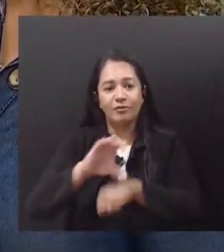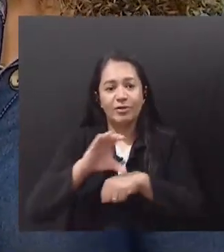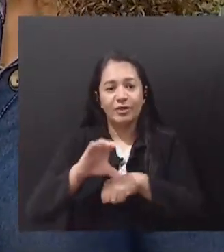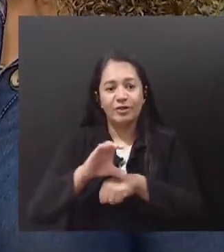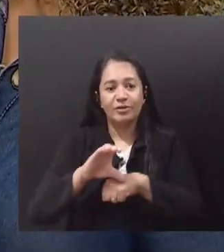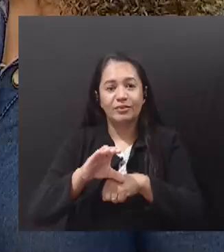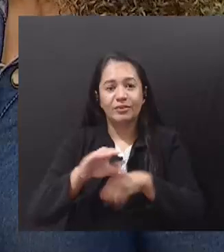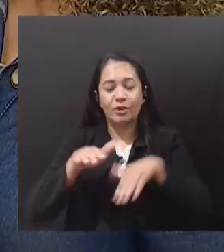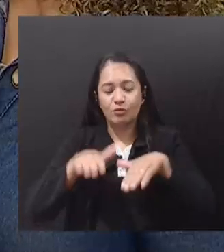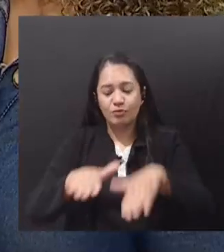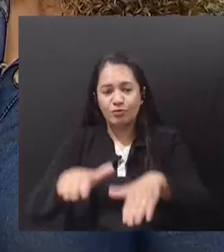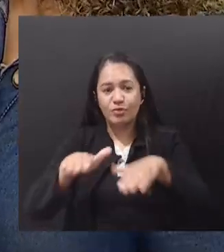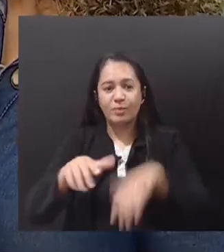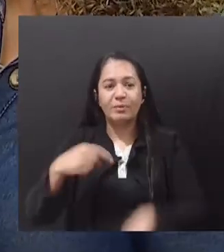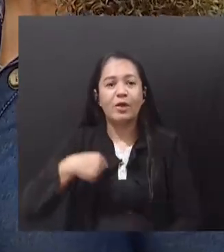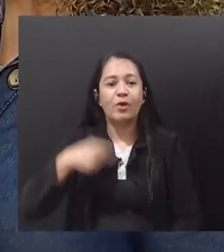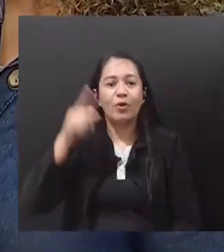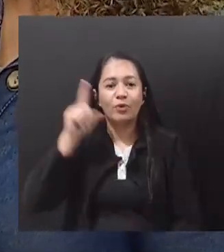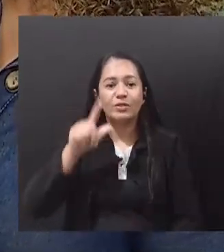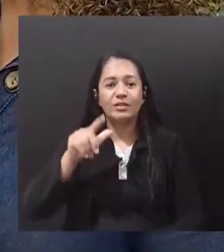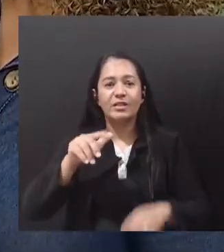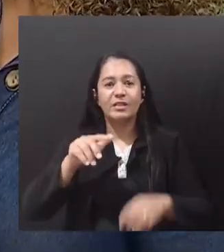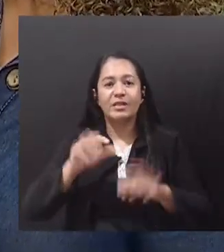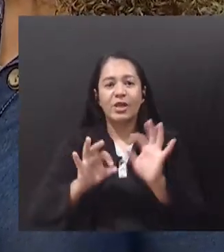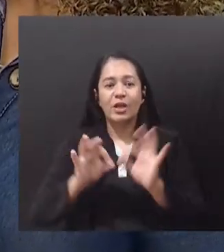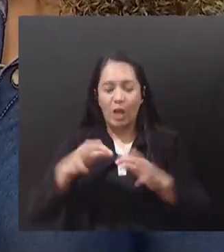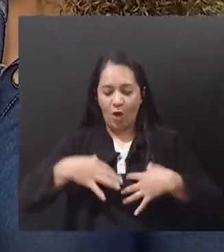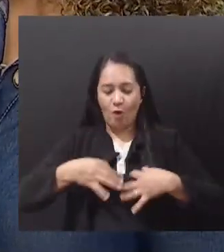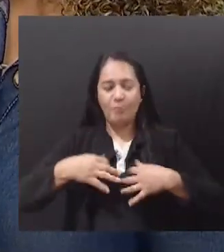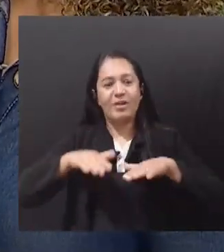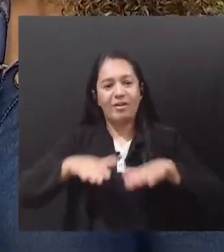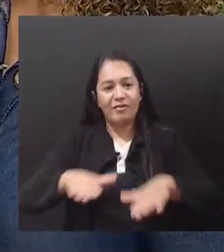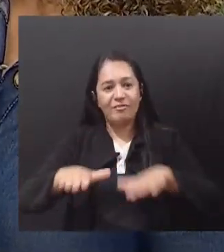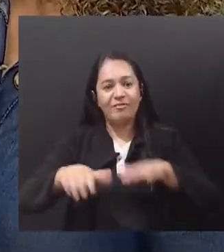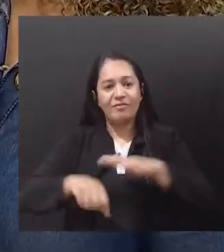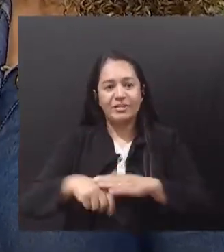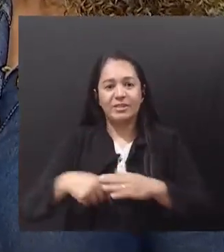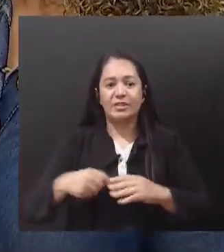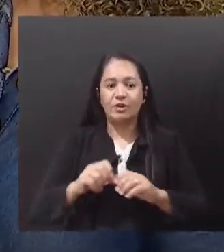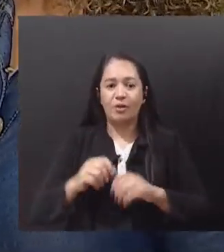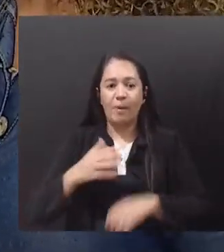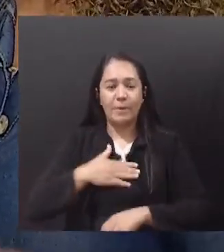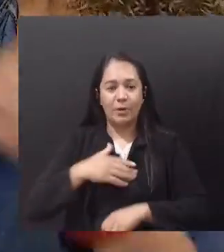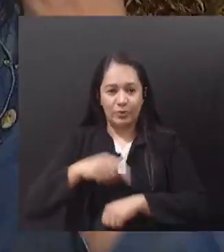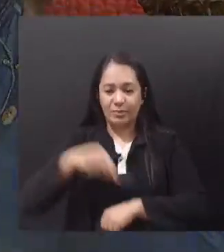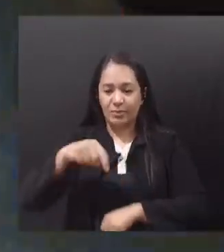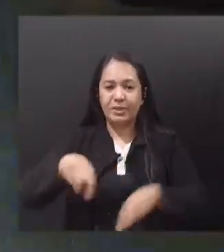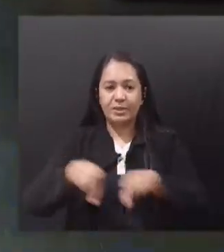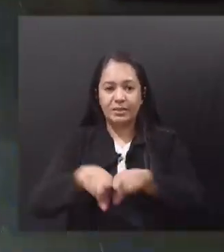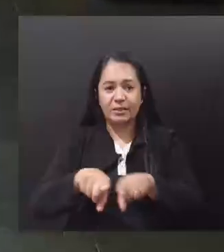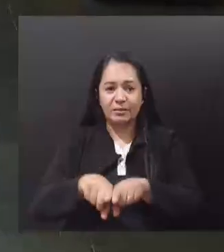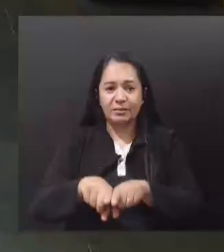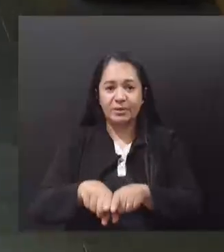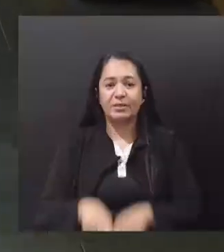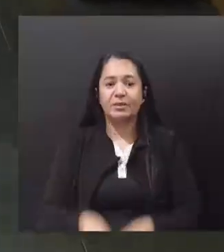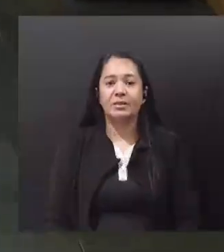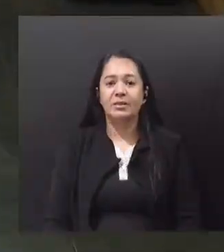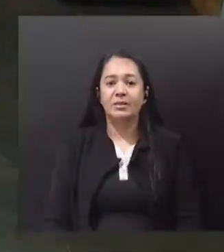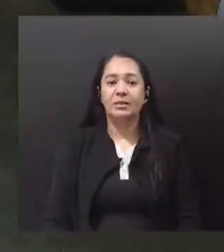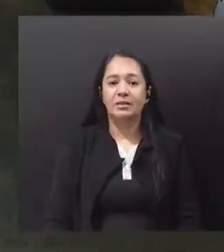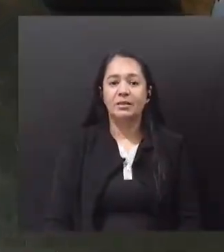costura para eu poder fazer roupinhas para eles. Então eu dedico meu tempo aqui também, né? Aqui no bazar e também em